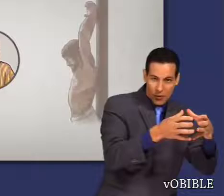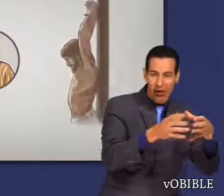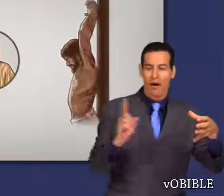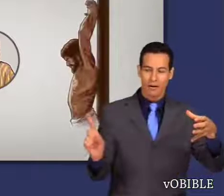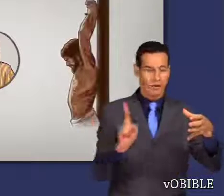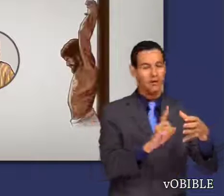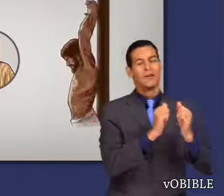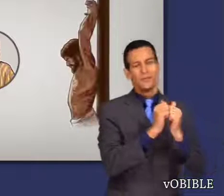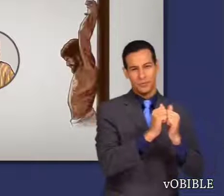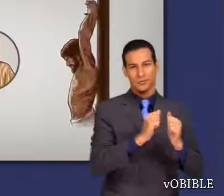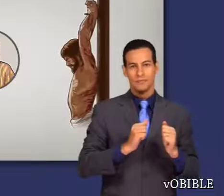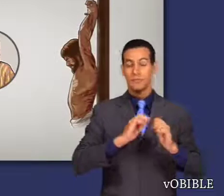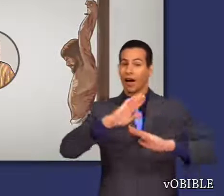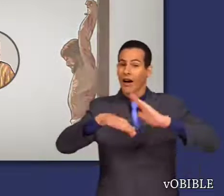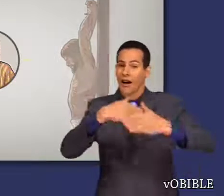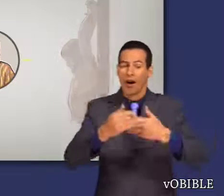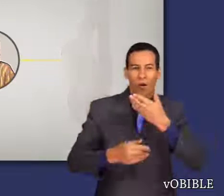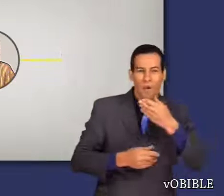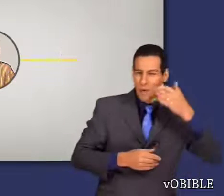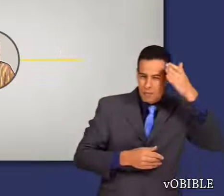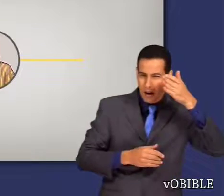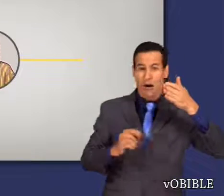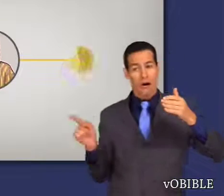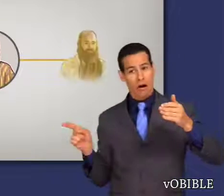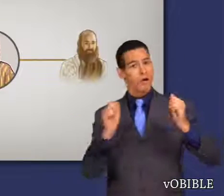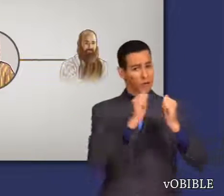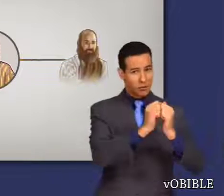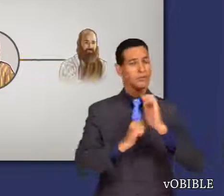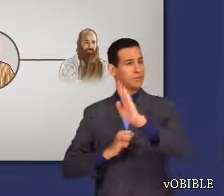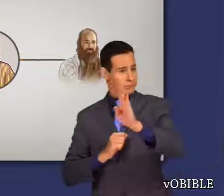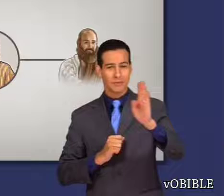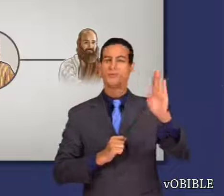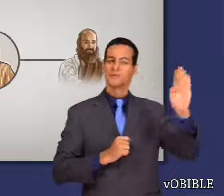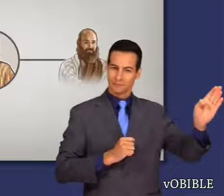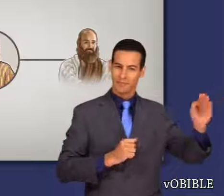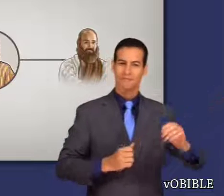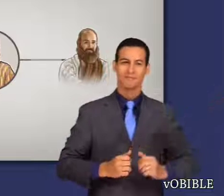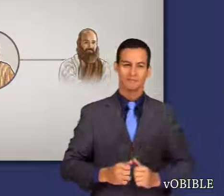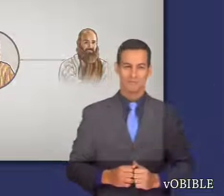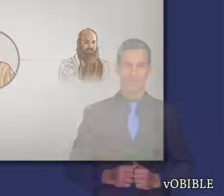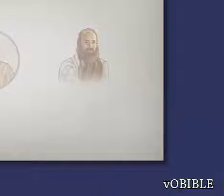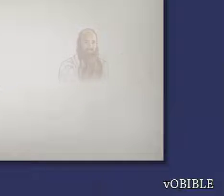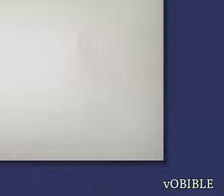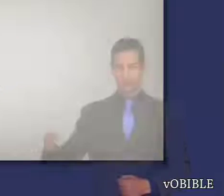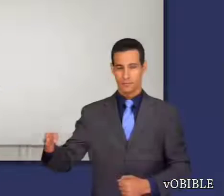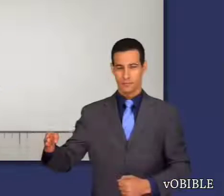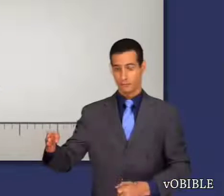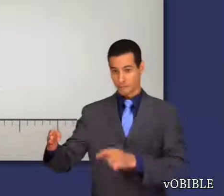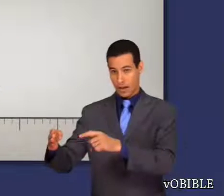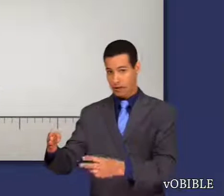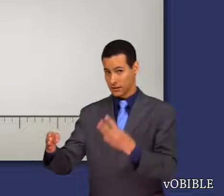discípulo algum tempo depois da morte de Cristo. Mais tarde, Lucas acompanhou Paulo em suas viagens.